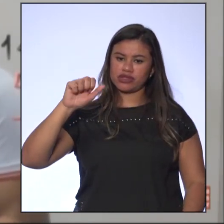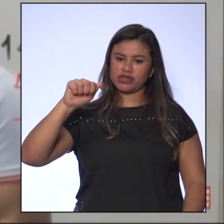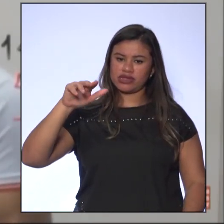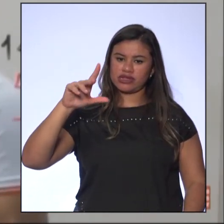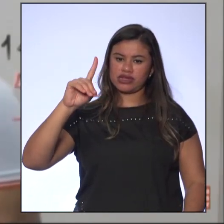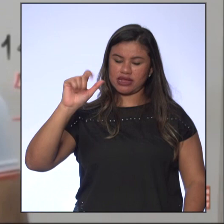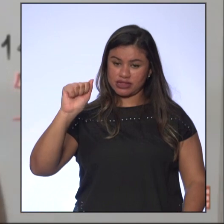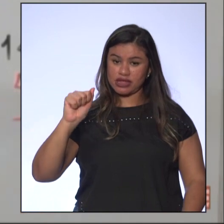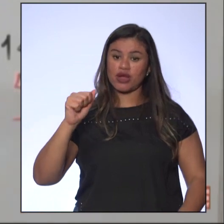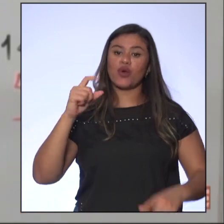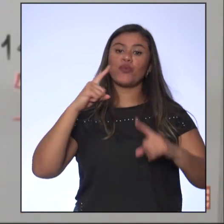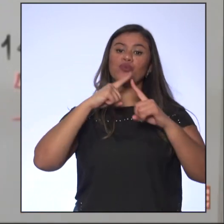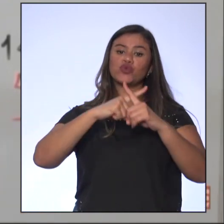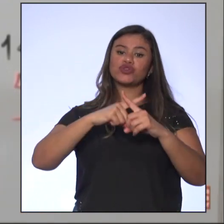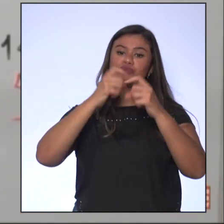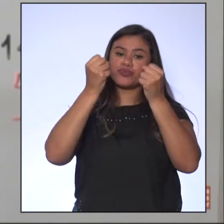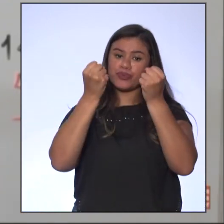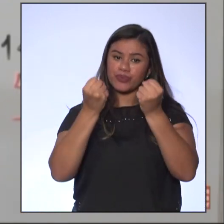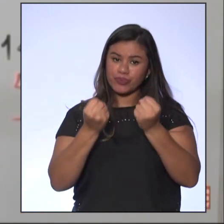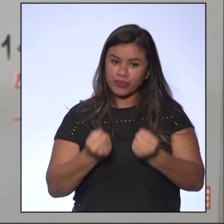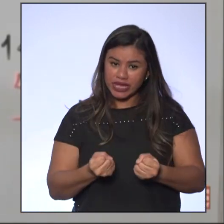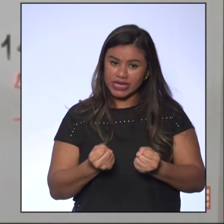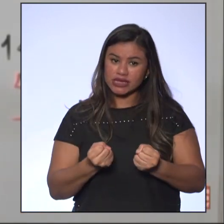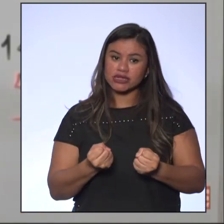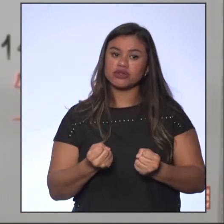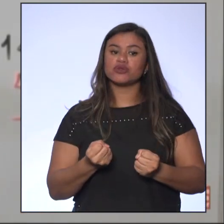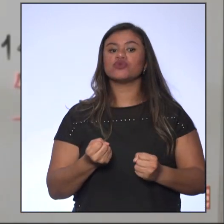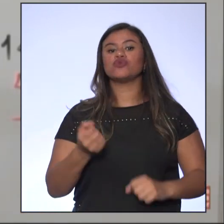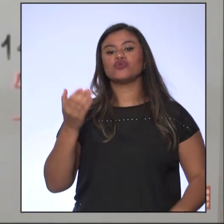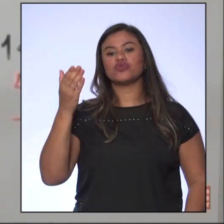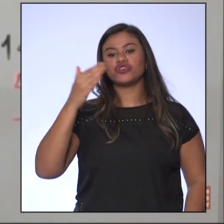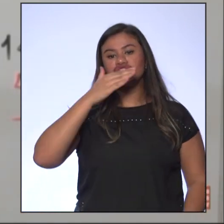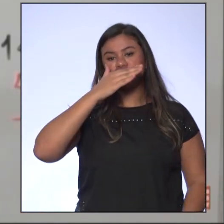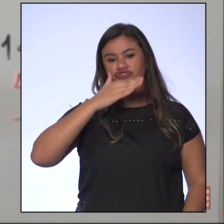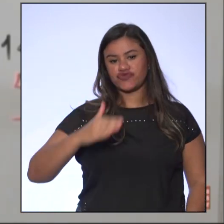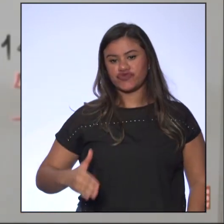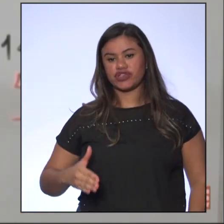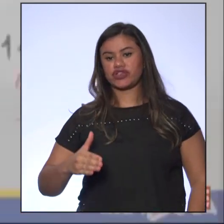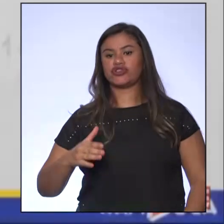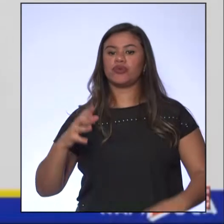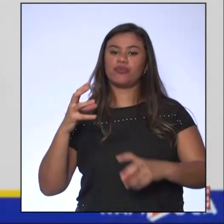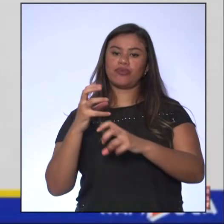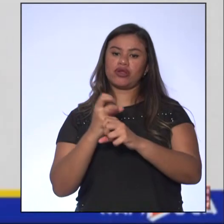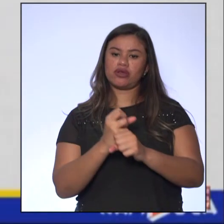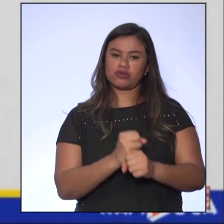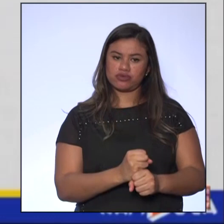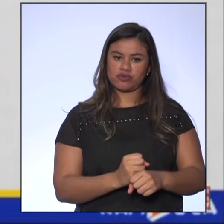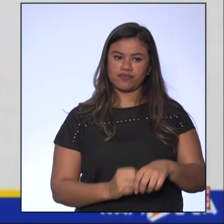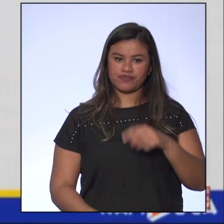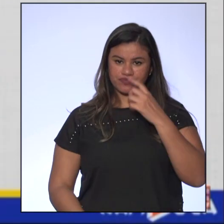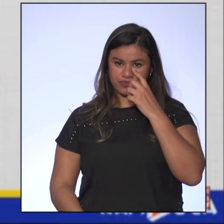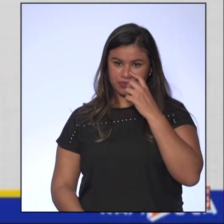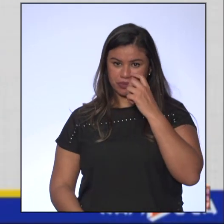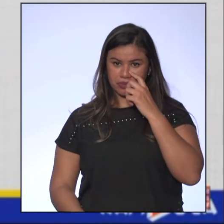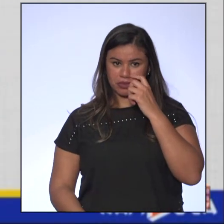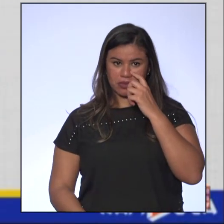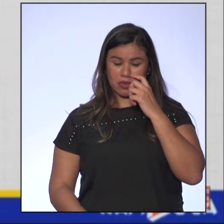dos pesos. Deixa eu ver se tem uma questão. Coloca uma questão aí sobre média ponderada. Dá uma olhada nessa questão